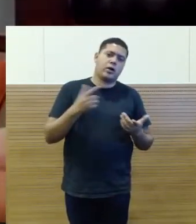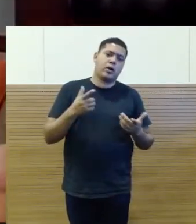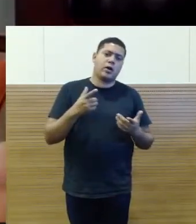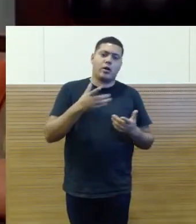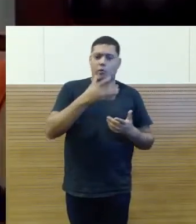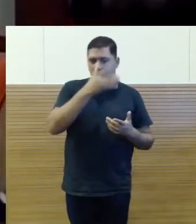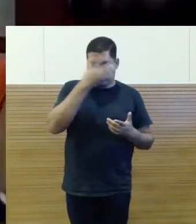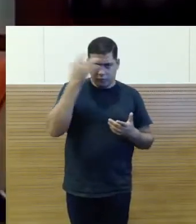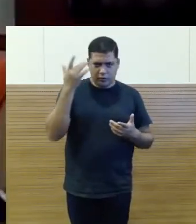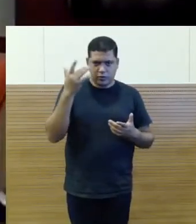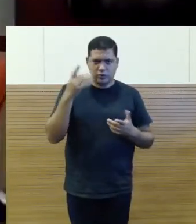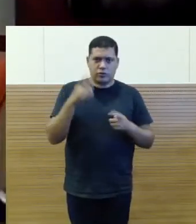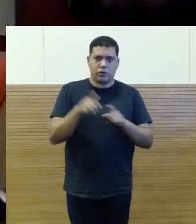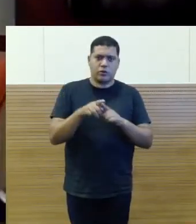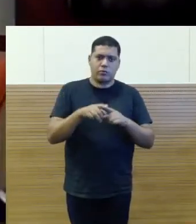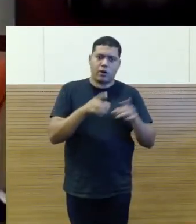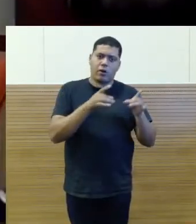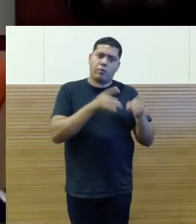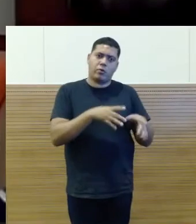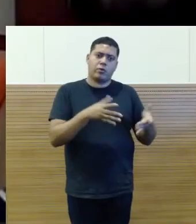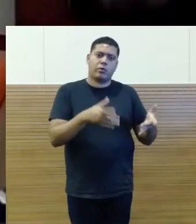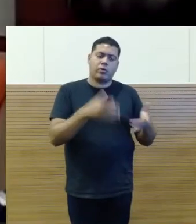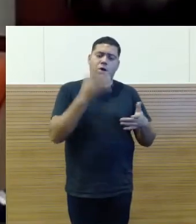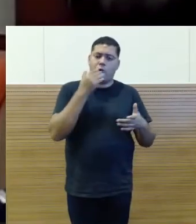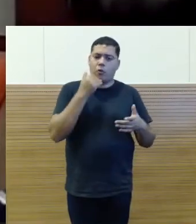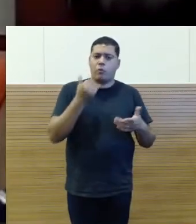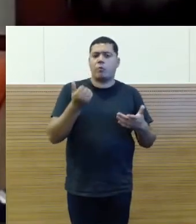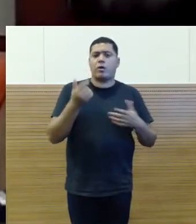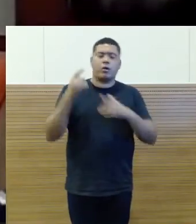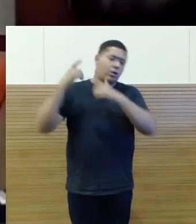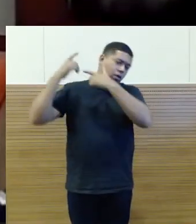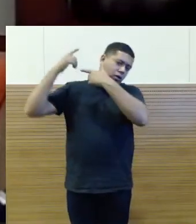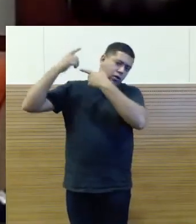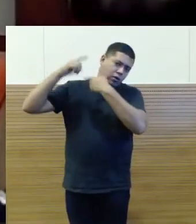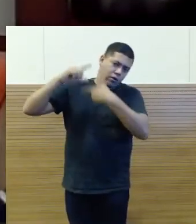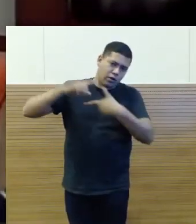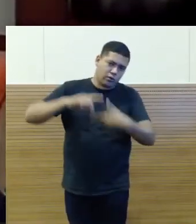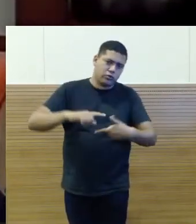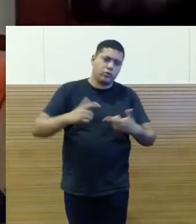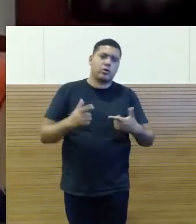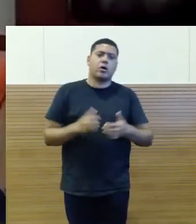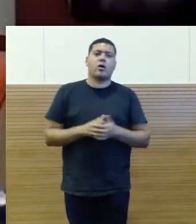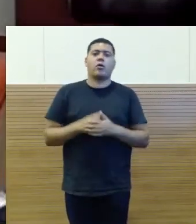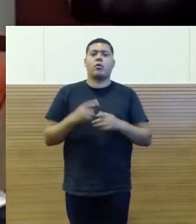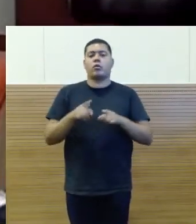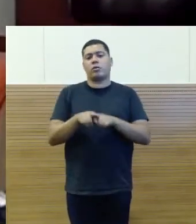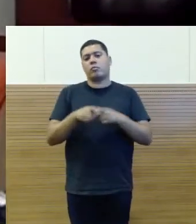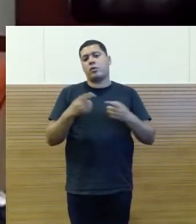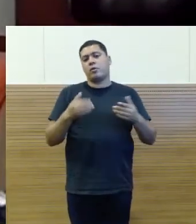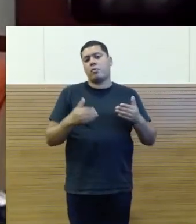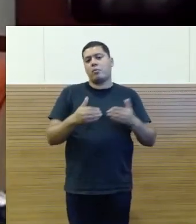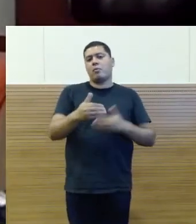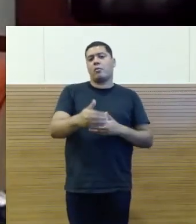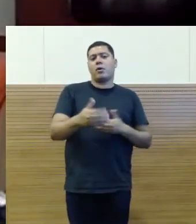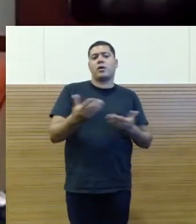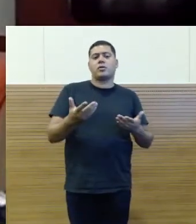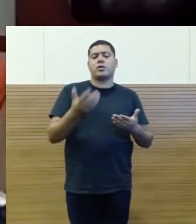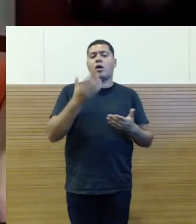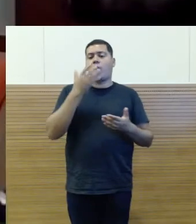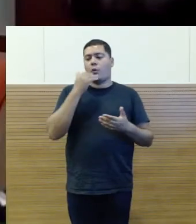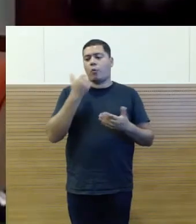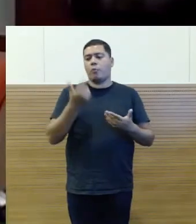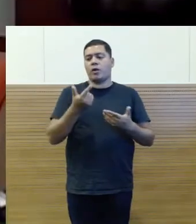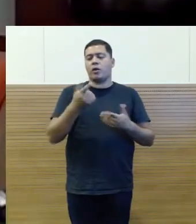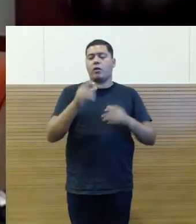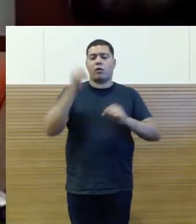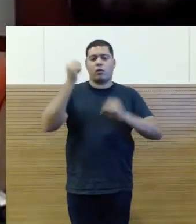pessoas a abandonarem os alimentos tradicionais, a forma tradicional de se alimentar, e passar a consumir alimentos ultraprocessados.